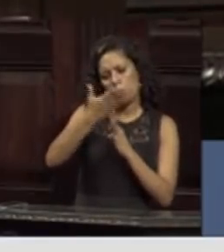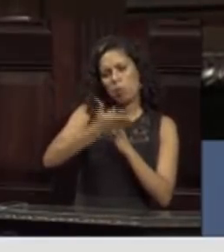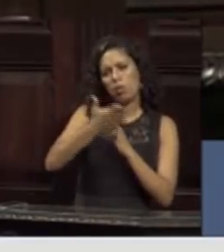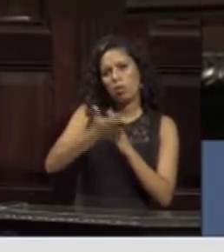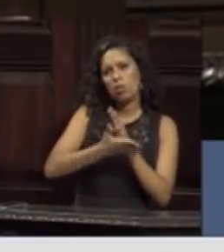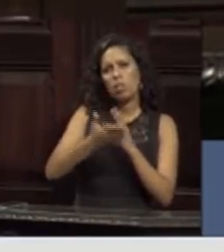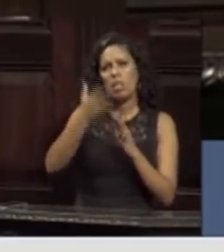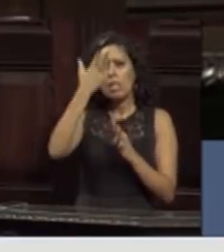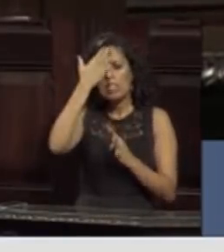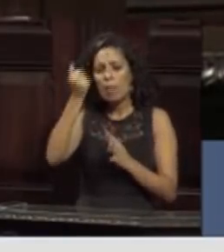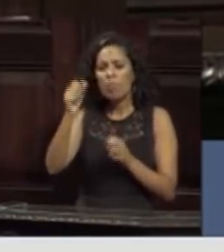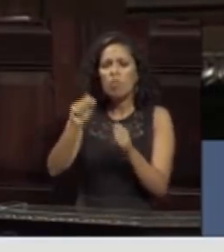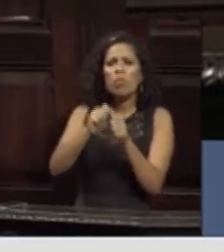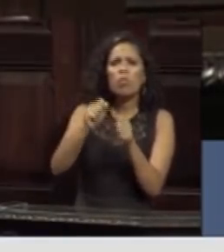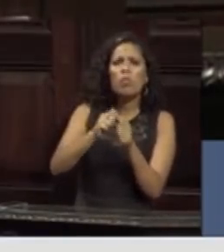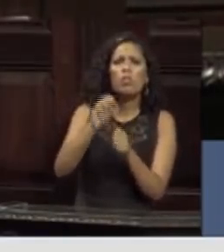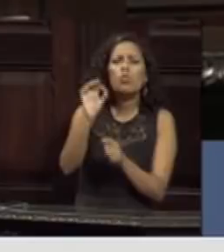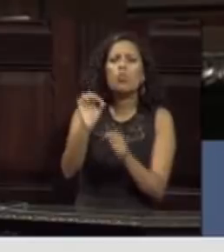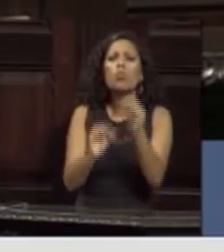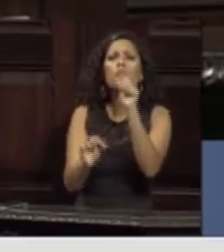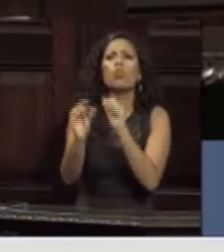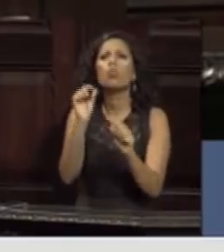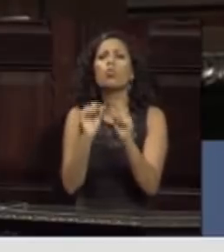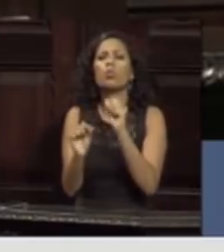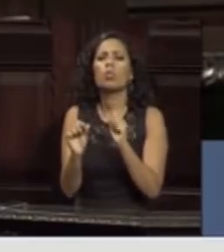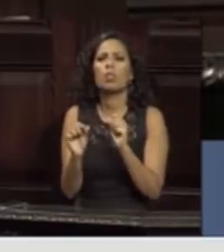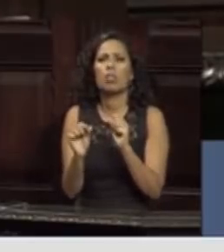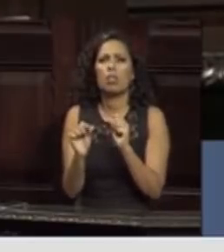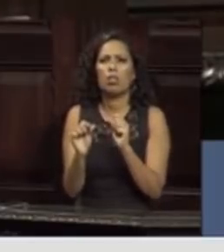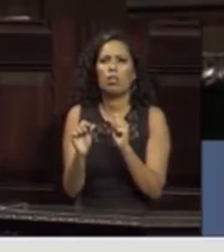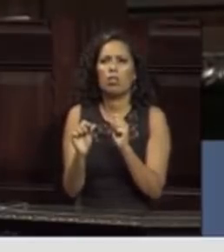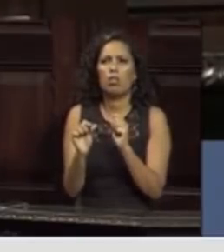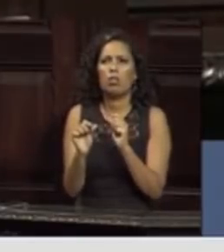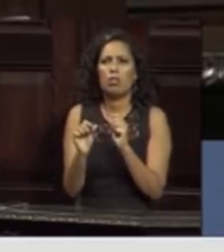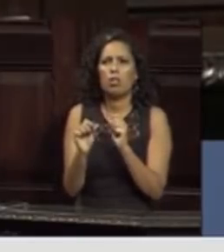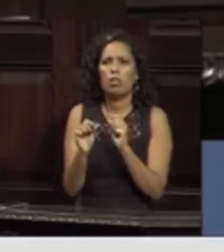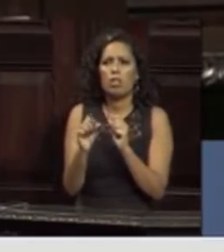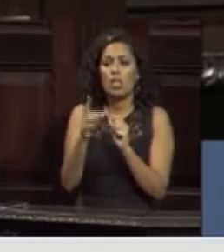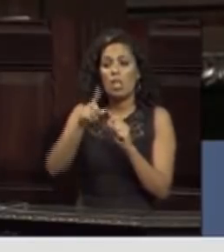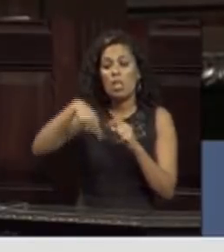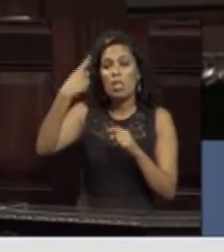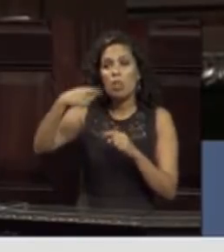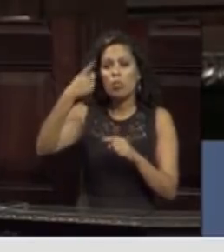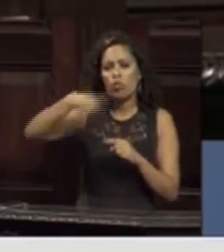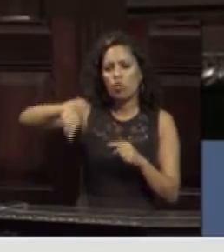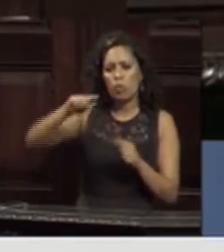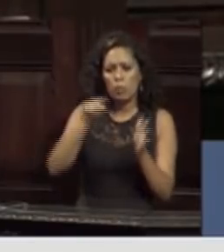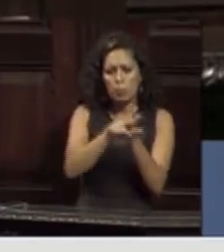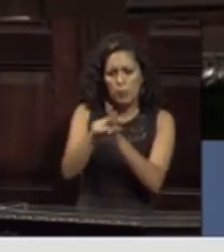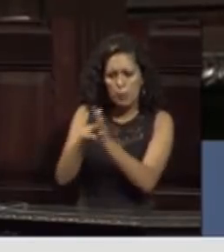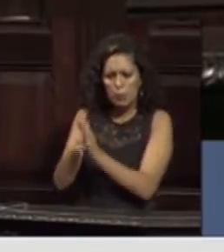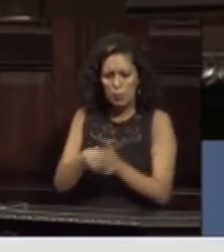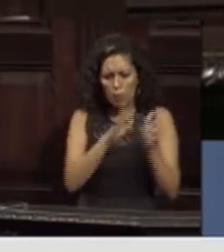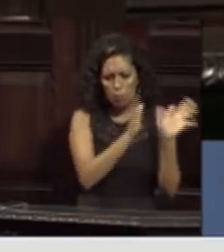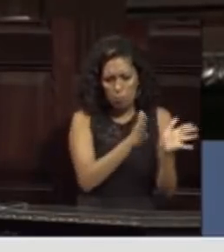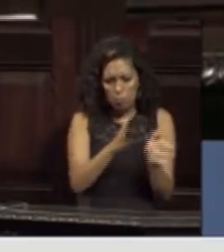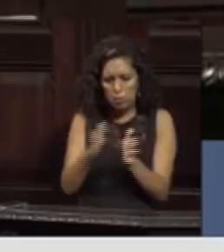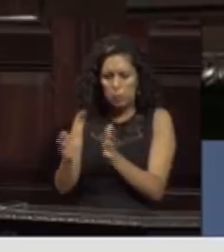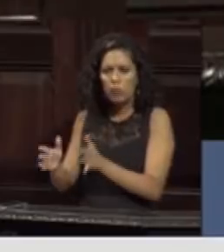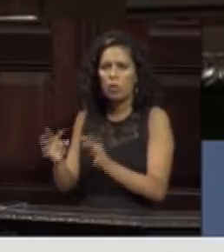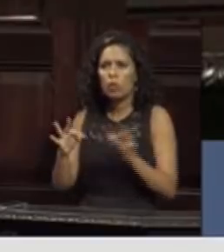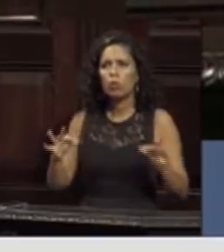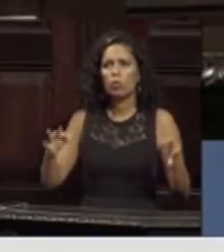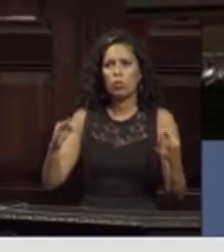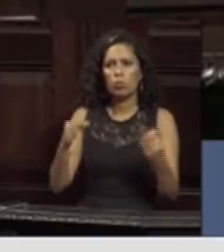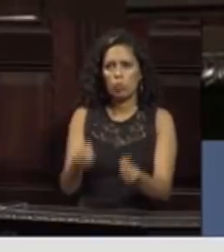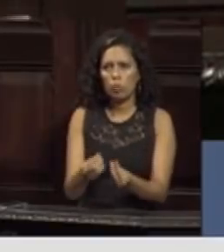define as ações, você define, e você, depois de tudo definido, aí o desenho da